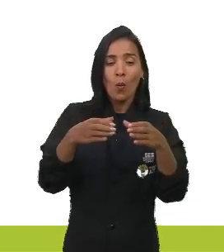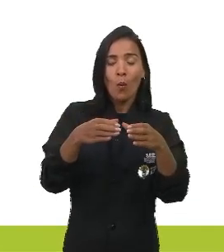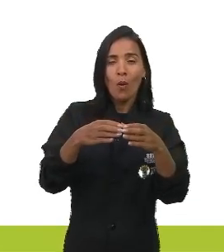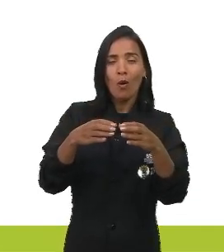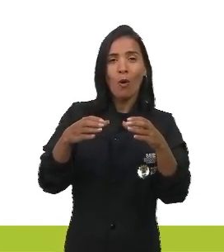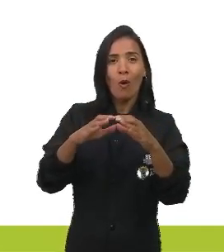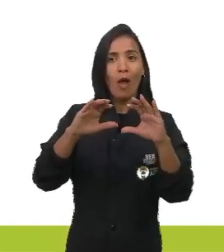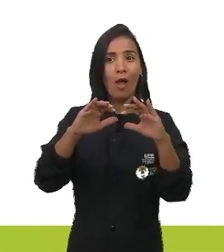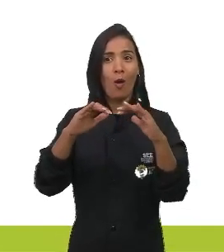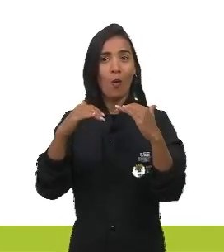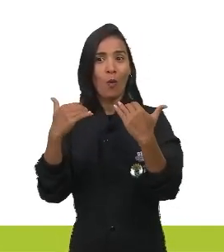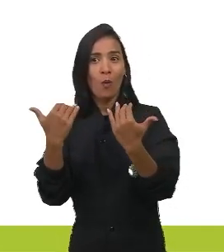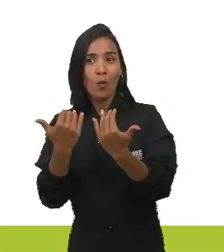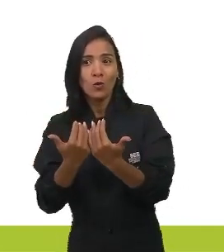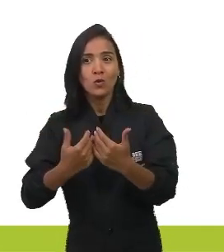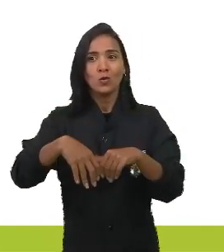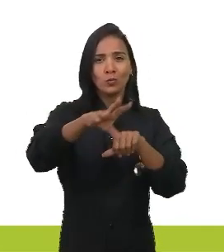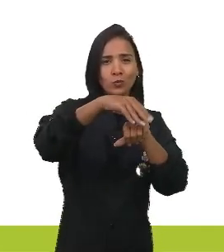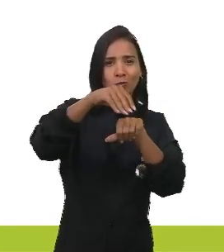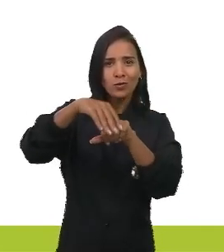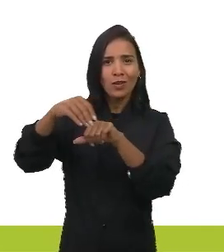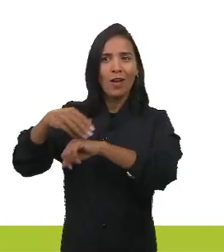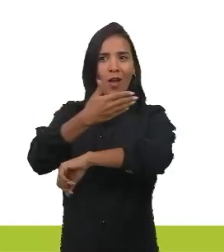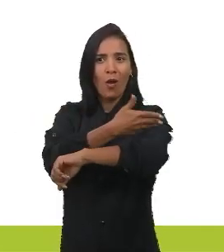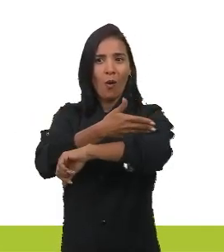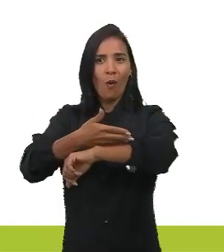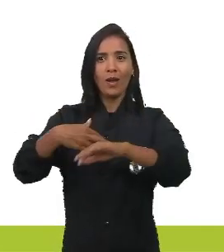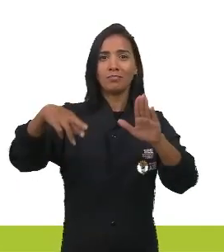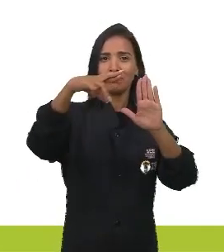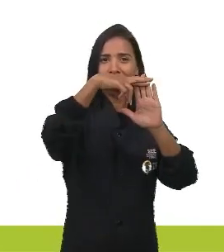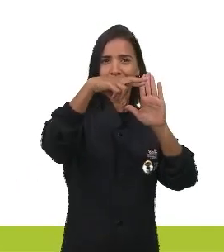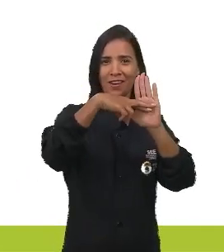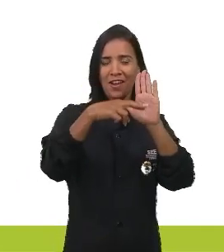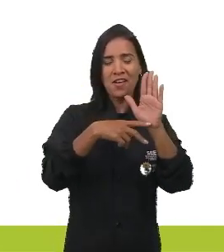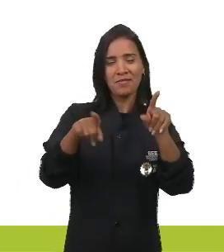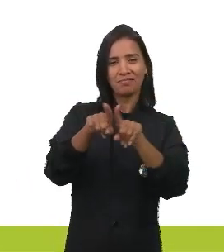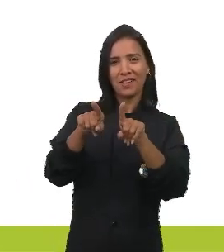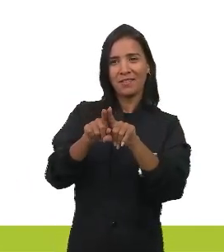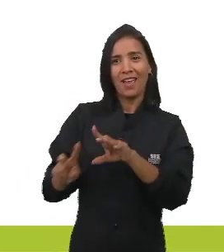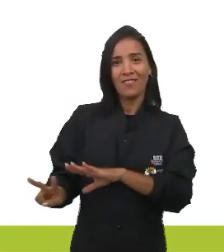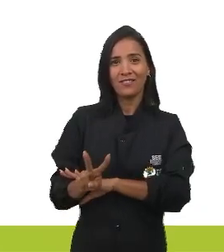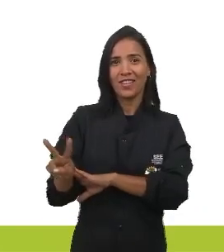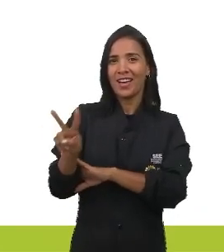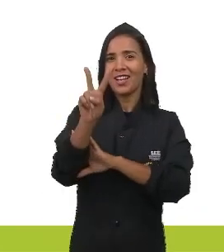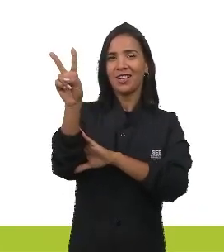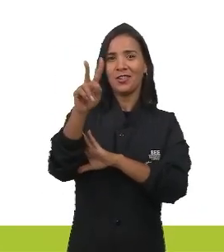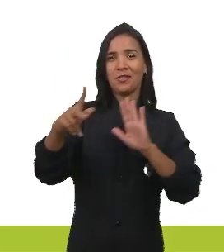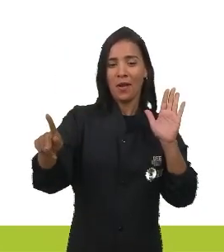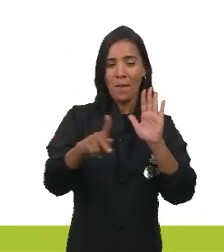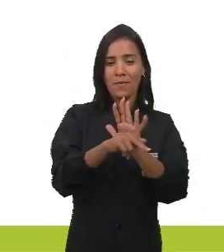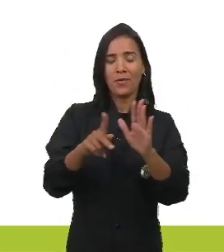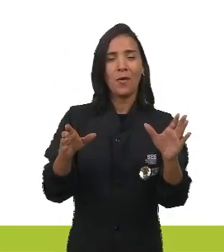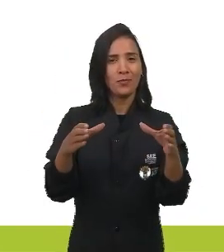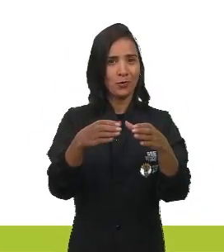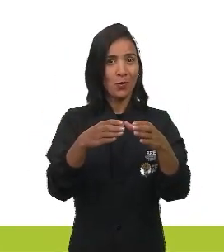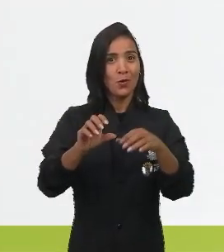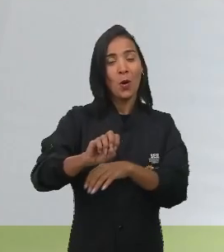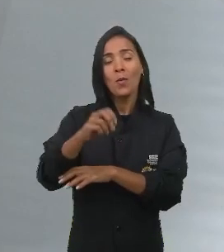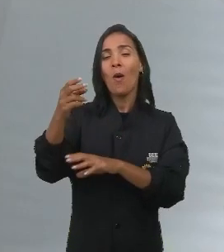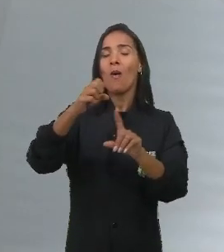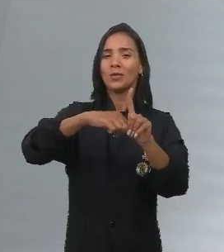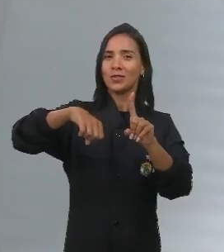conhecimentos, costumes, normas e valores que um grupo ou sociedade possui.